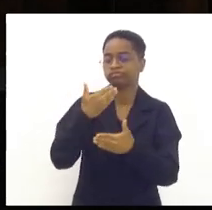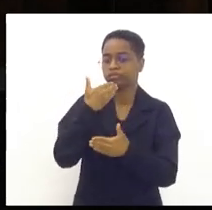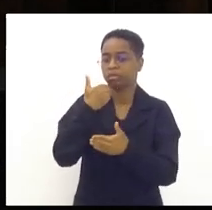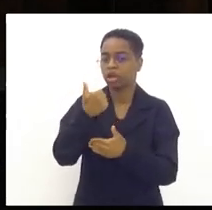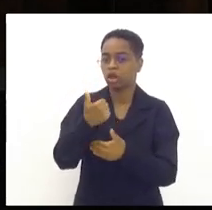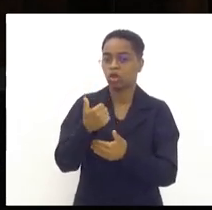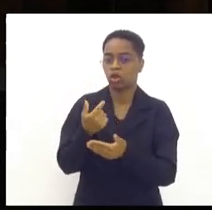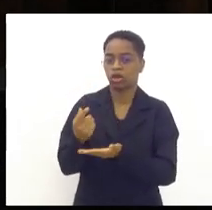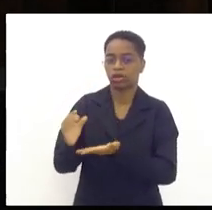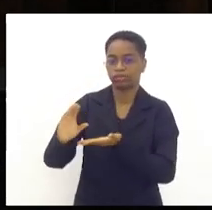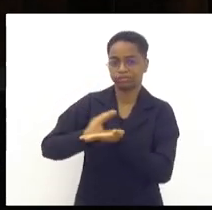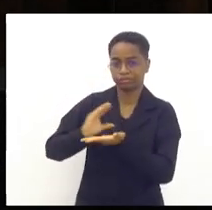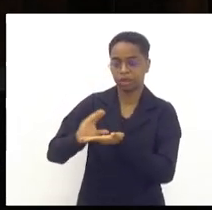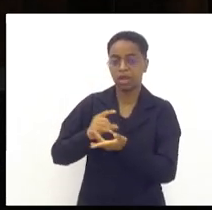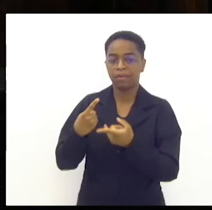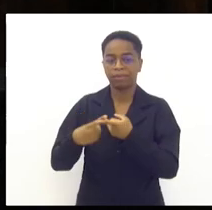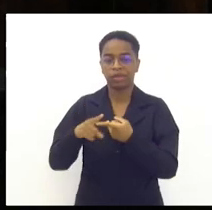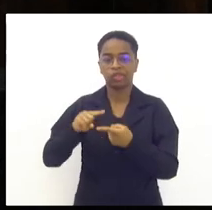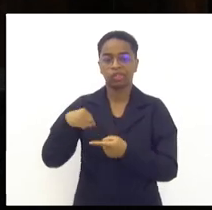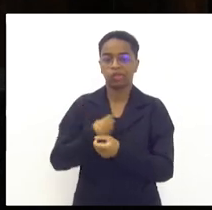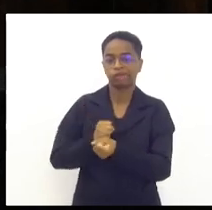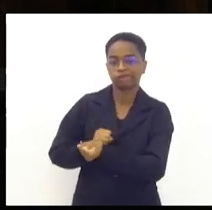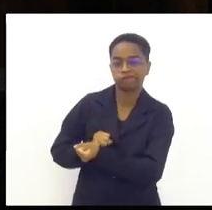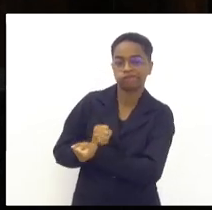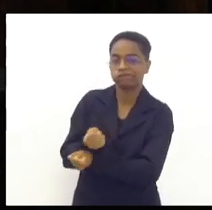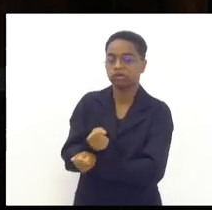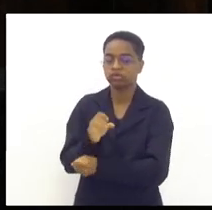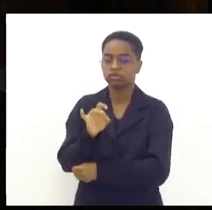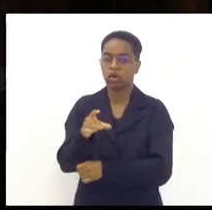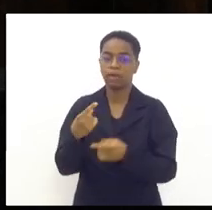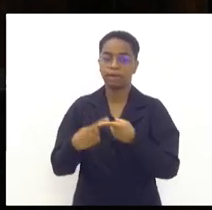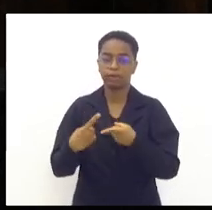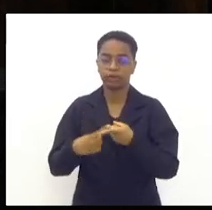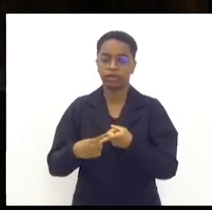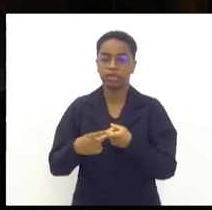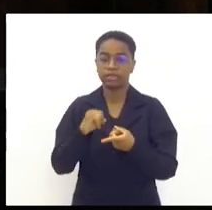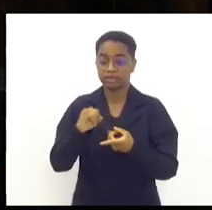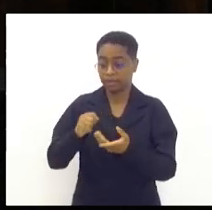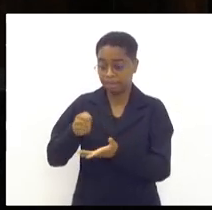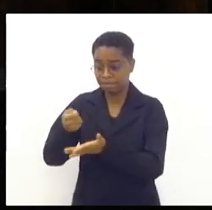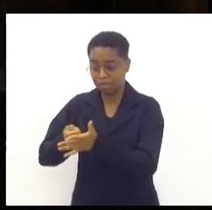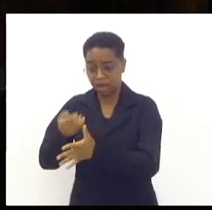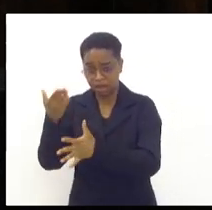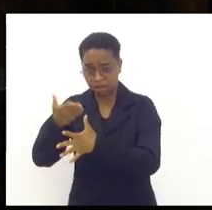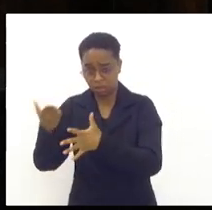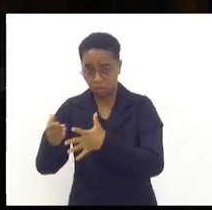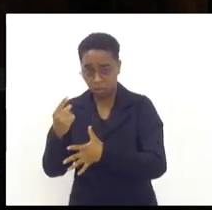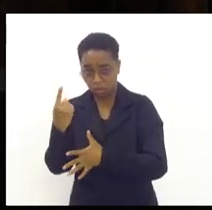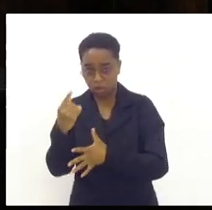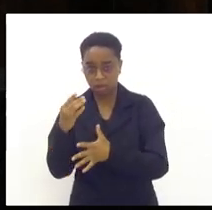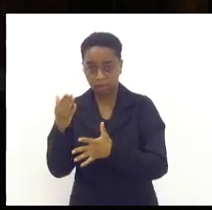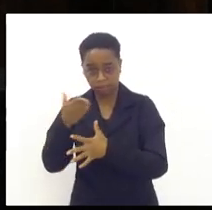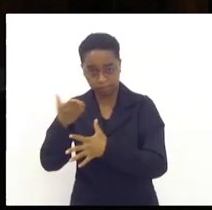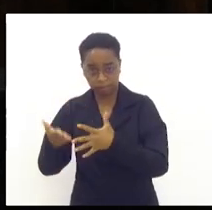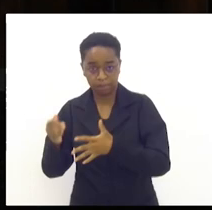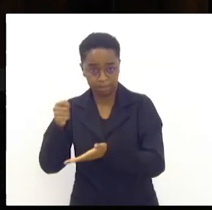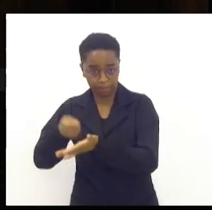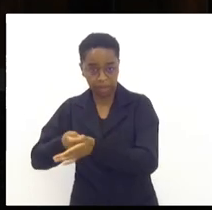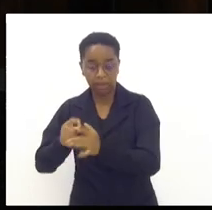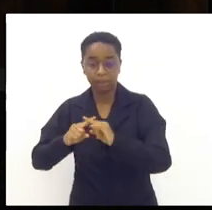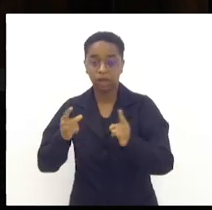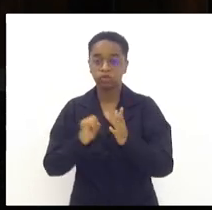gente enxuga gelo, porque na medida que você paga uma parcela da dívida, os